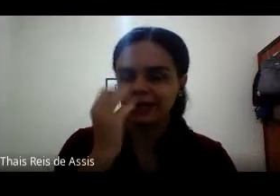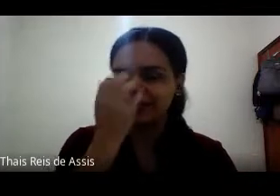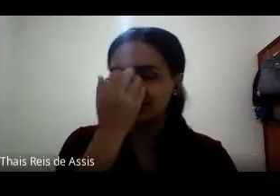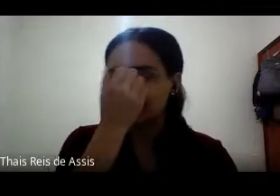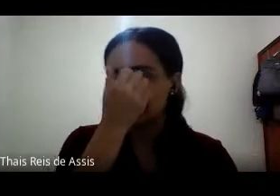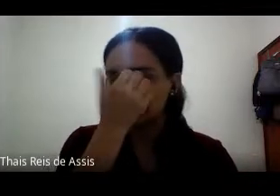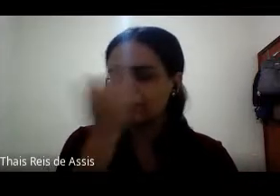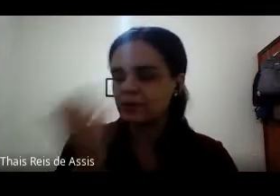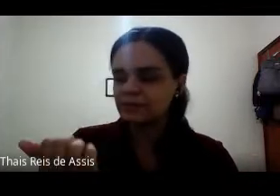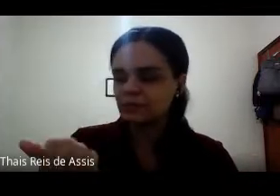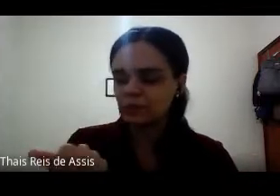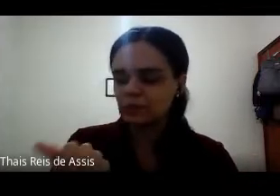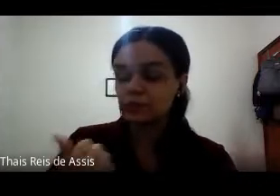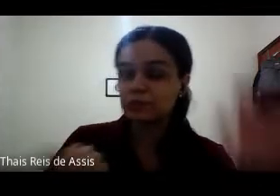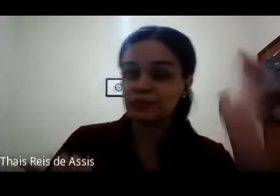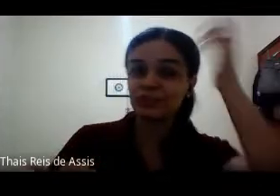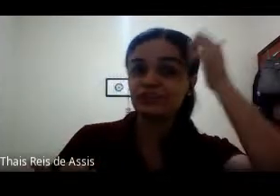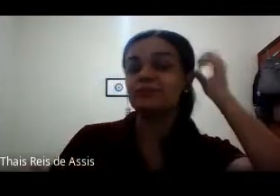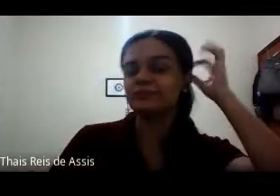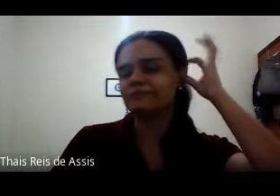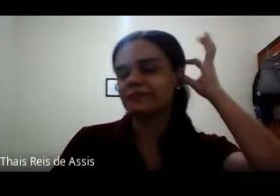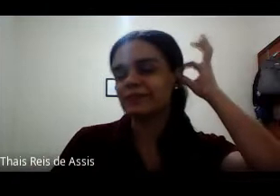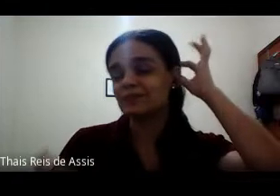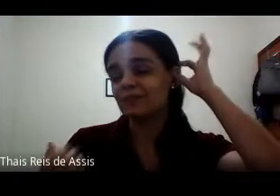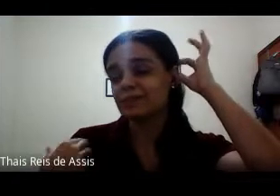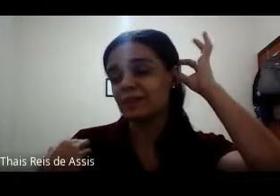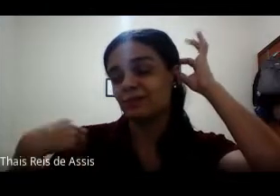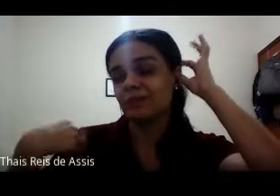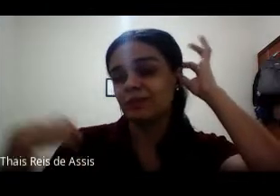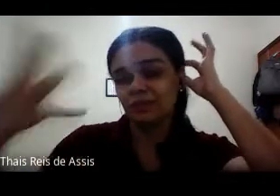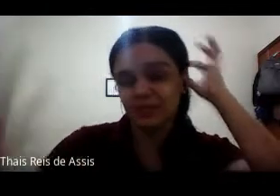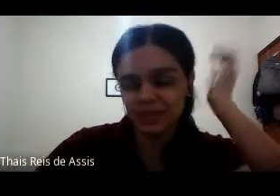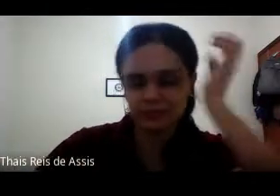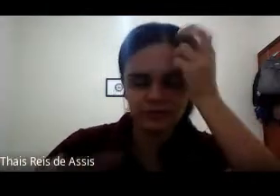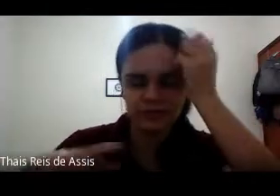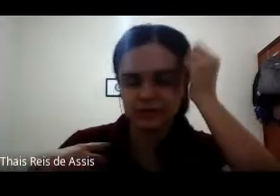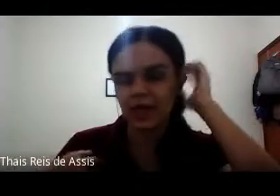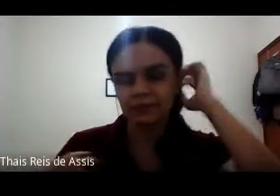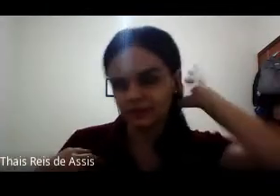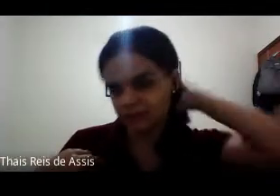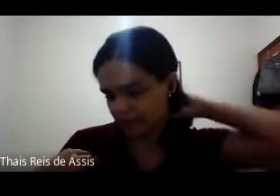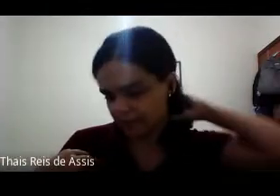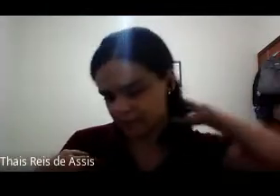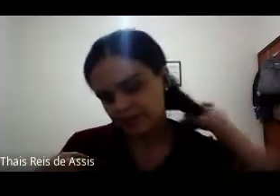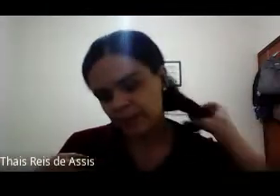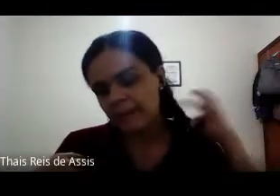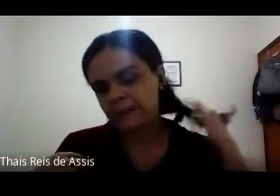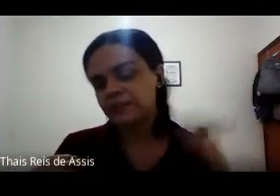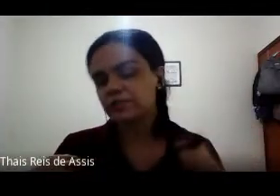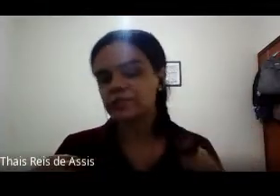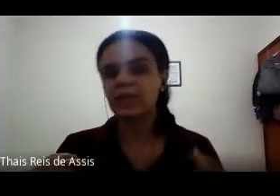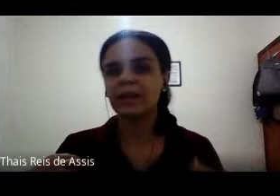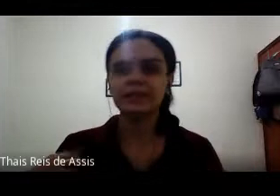errado é uma coisa muito subjetiva. Às vezes o que é certo para mim não é certo para vocês, o que é errado para você não é errado para mim.